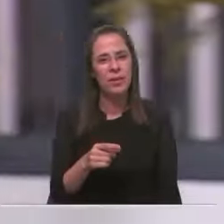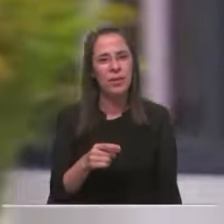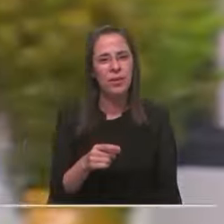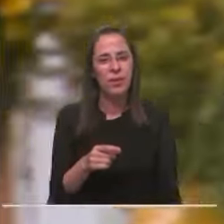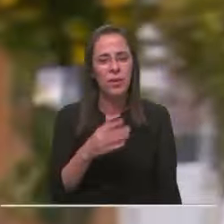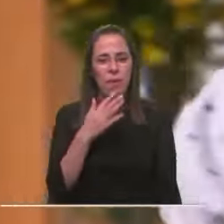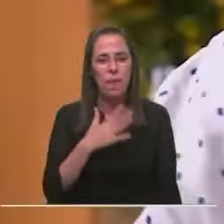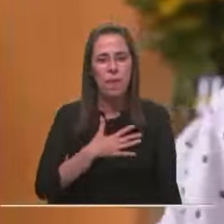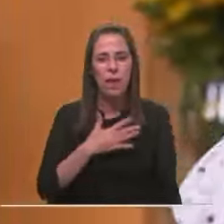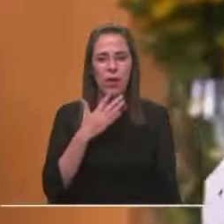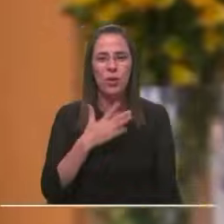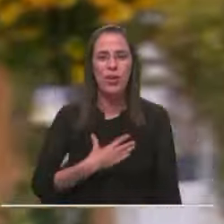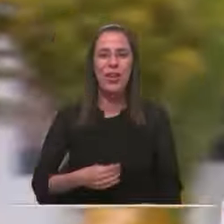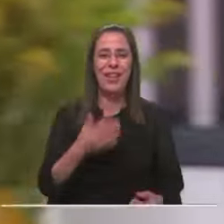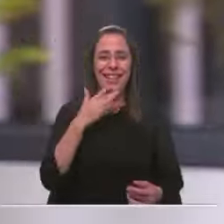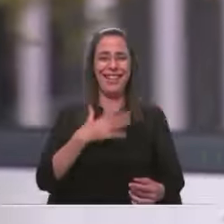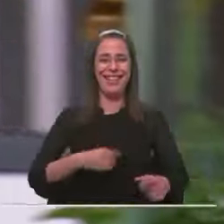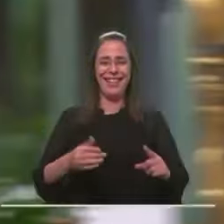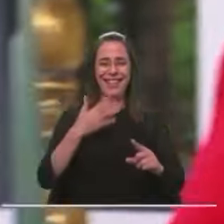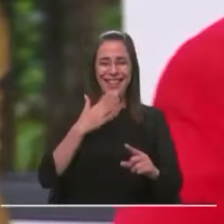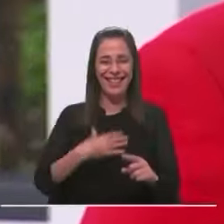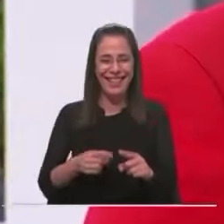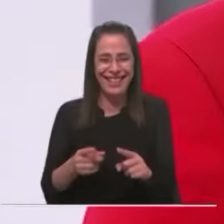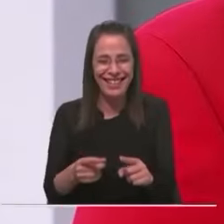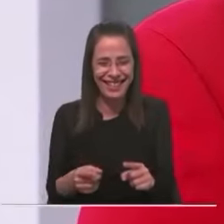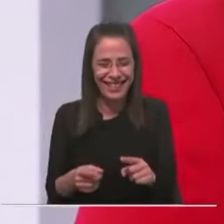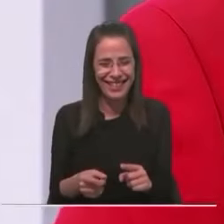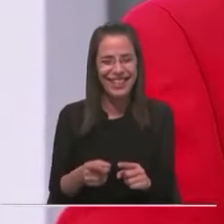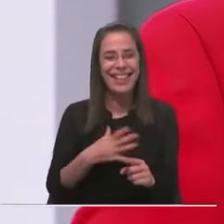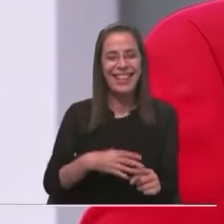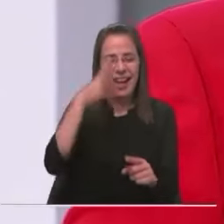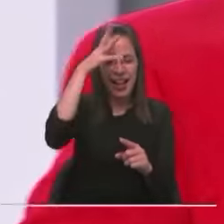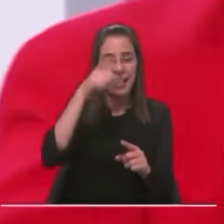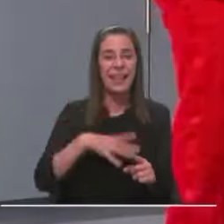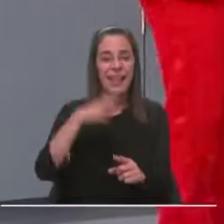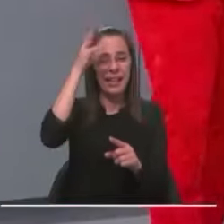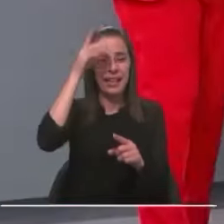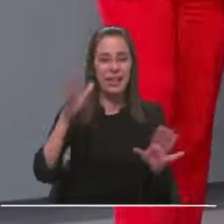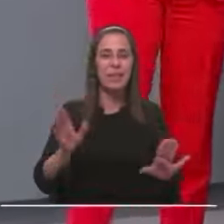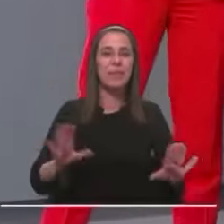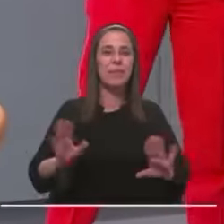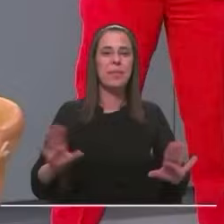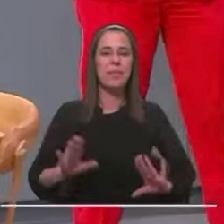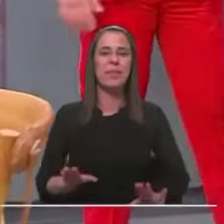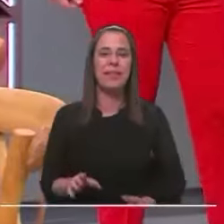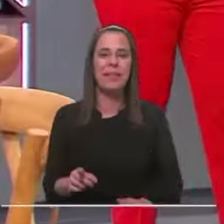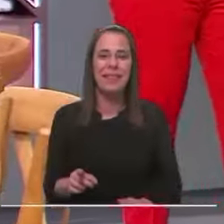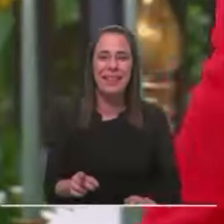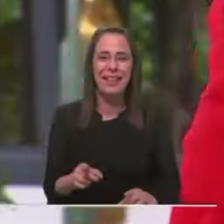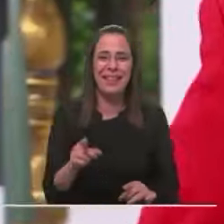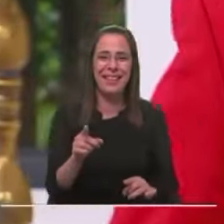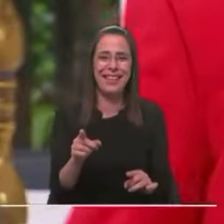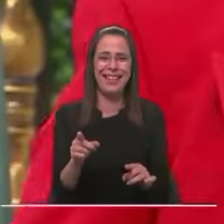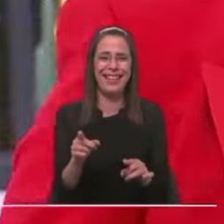leite. Tu gostas de picante? Gosto. Está aqui leite, está aqui leite. Quem é que quer? Que ele devia. Ui, ui, ui. Toma, toma,